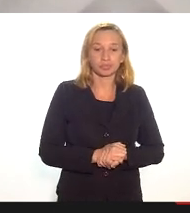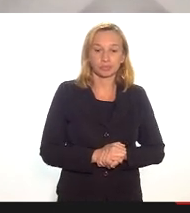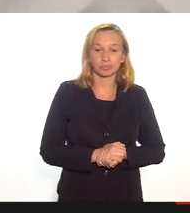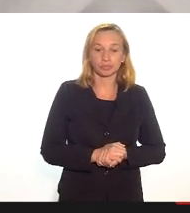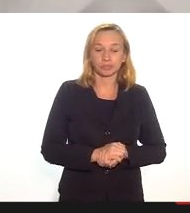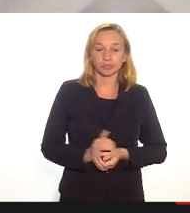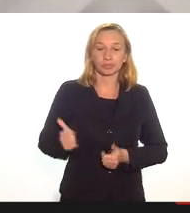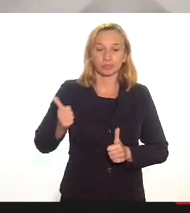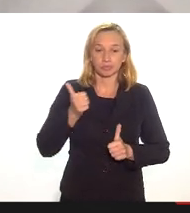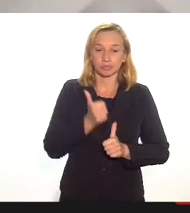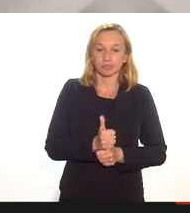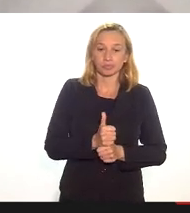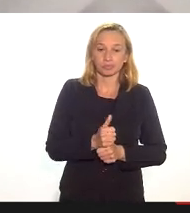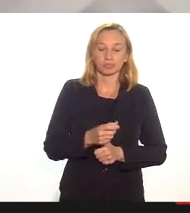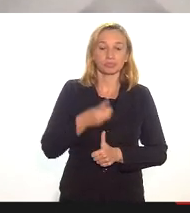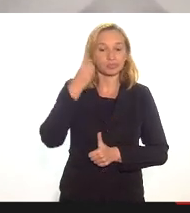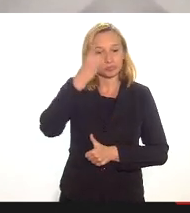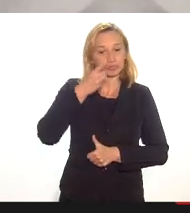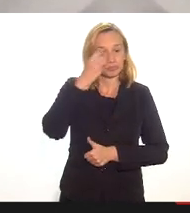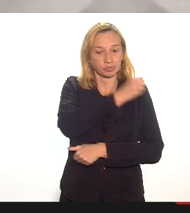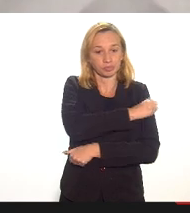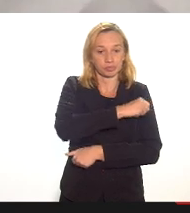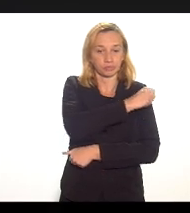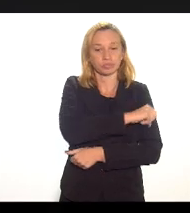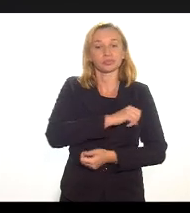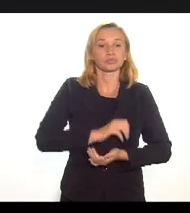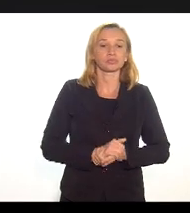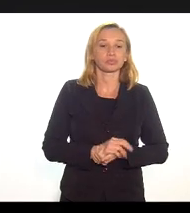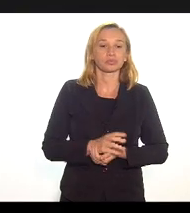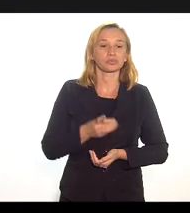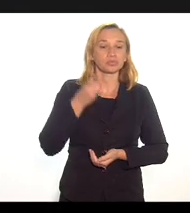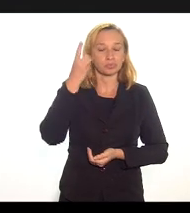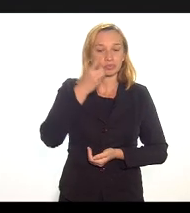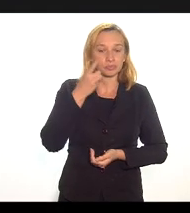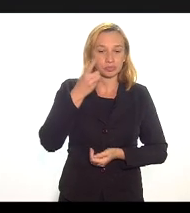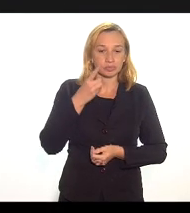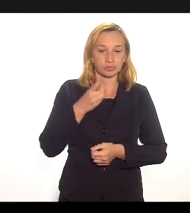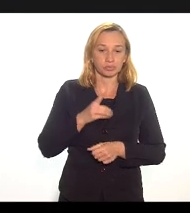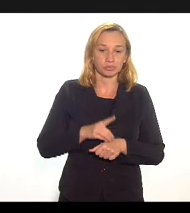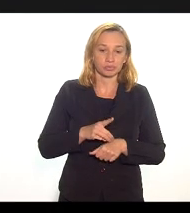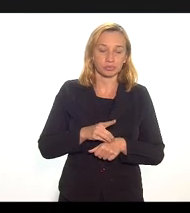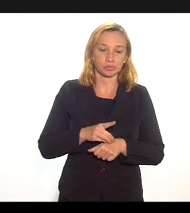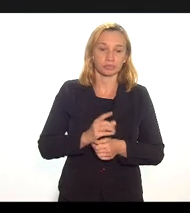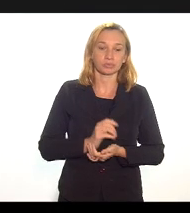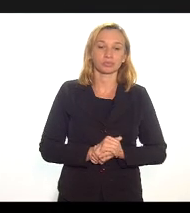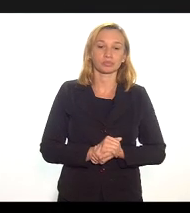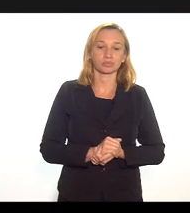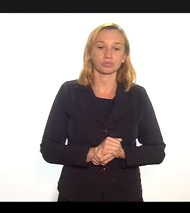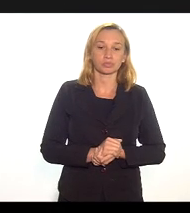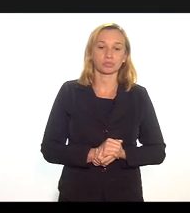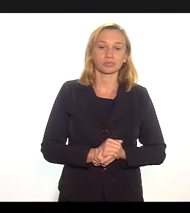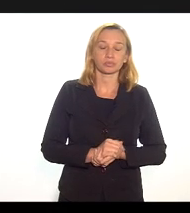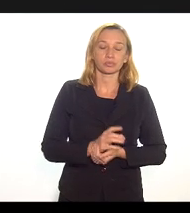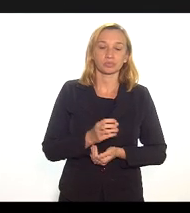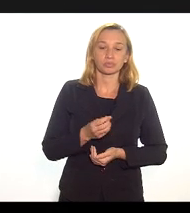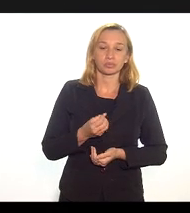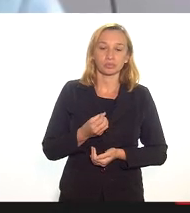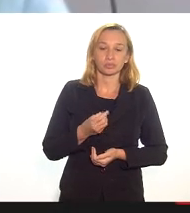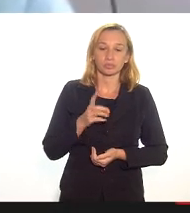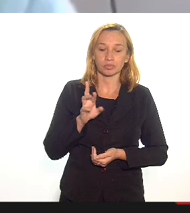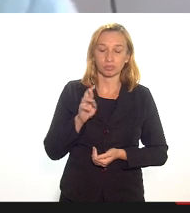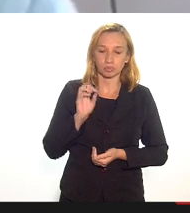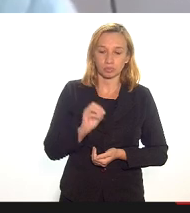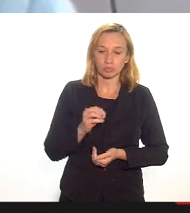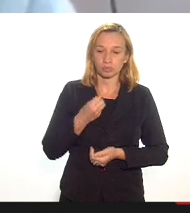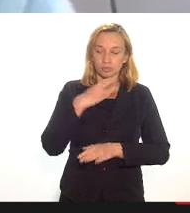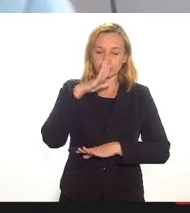passo a presidência para a deputada enfermeira Rejane. Doutor Rodrigo Oliveira. Bom, boa tarde,